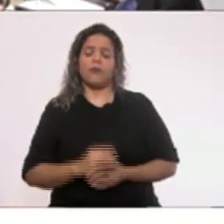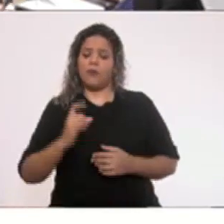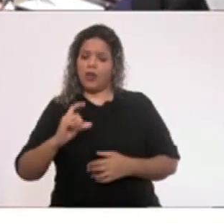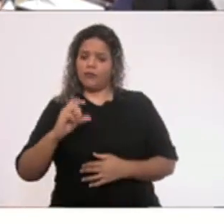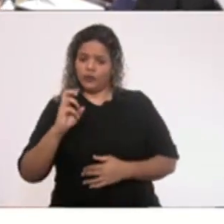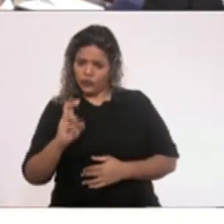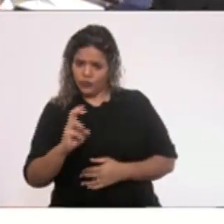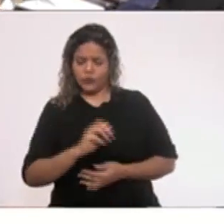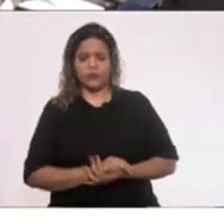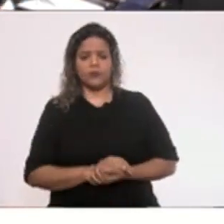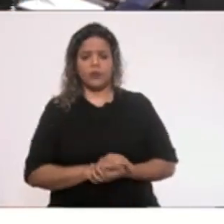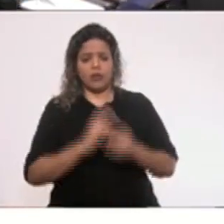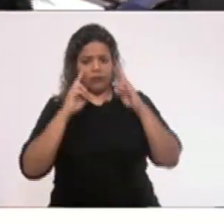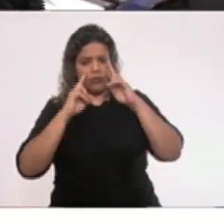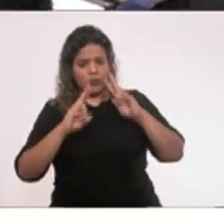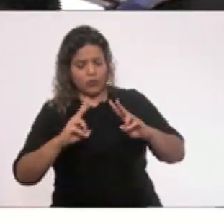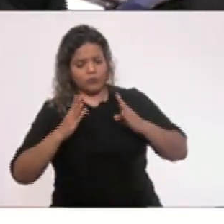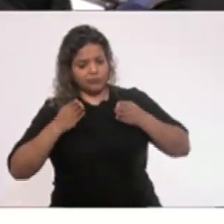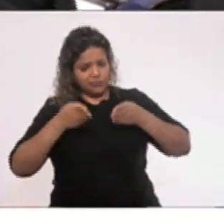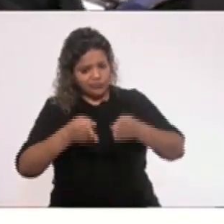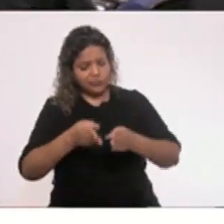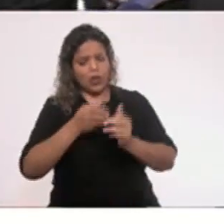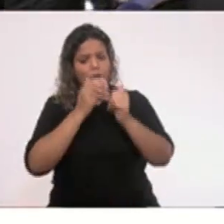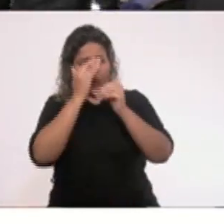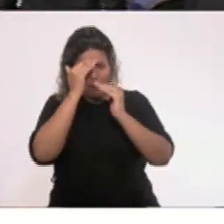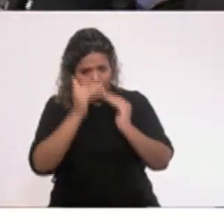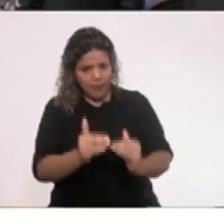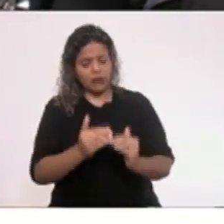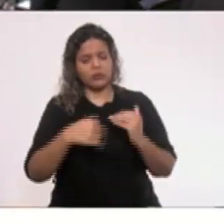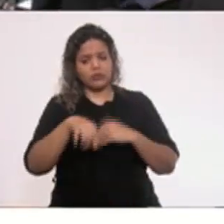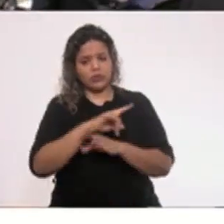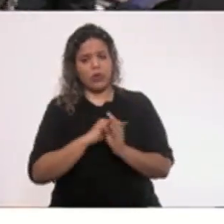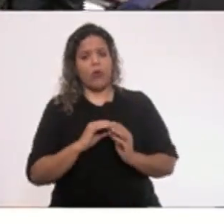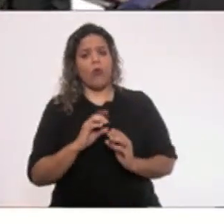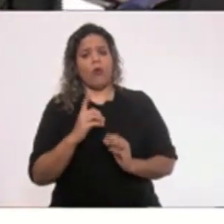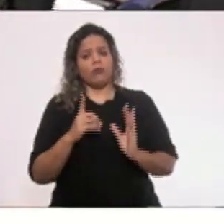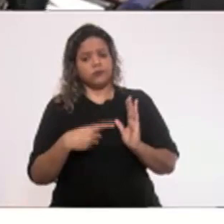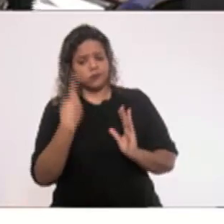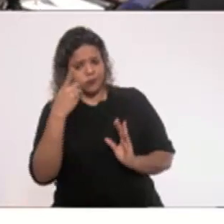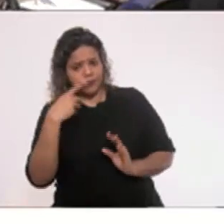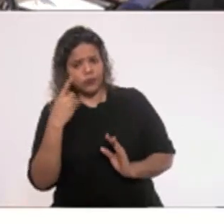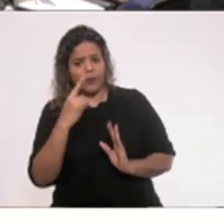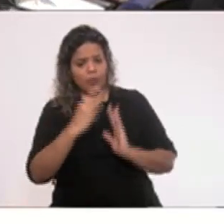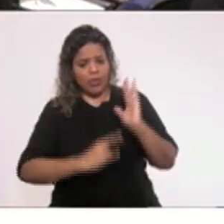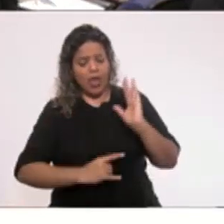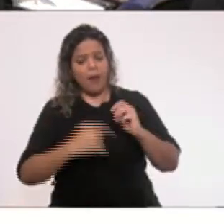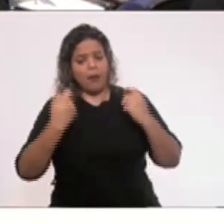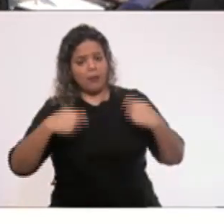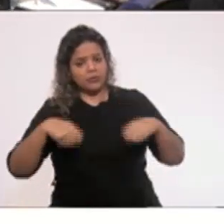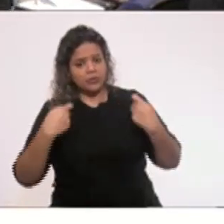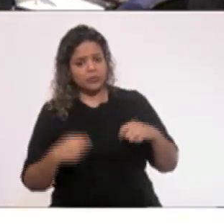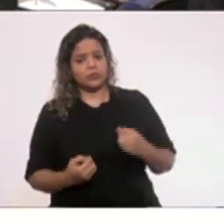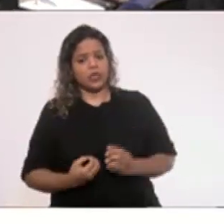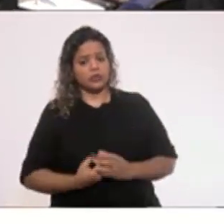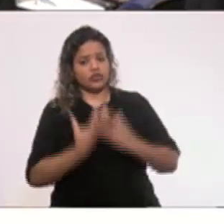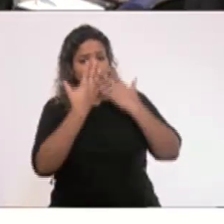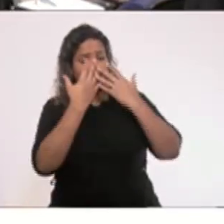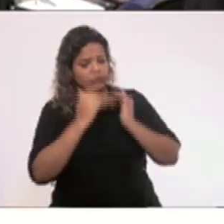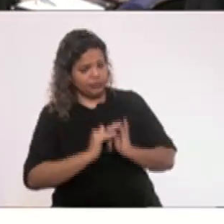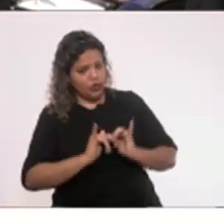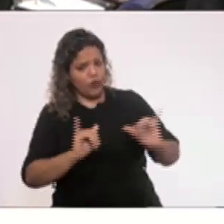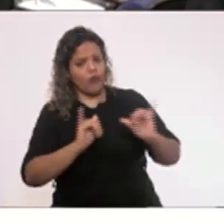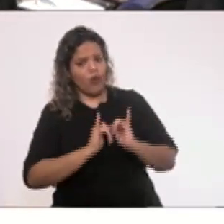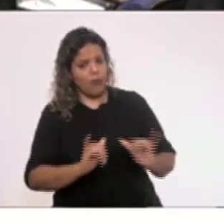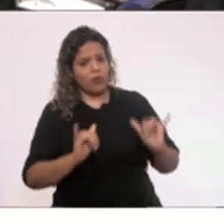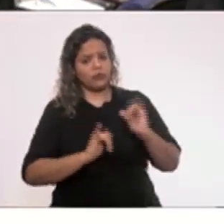5º. Visando o cumprimento dos dispositivos dessa lei, deverão os documentos de identificação incluir em destaque a informação de